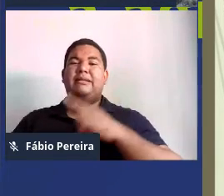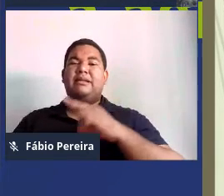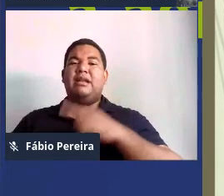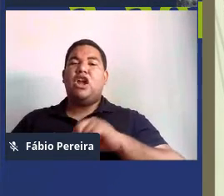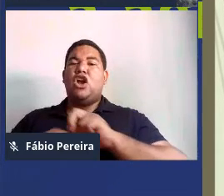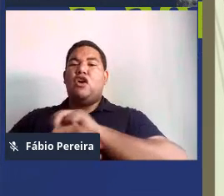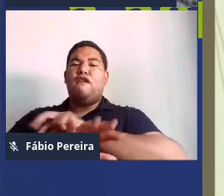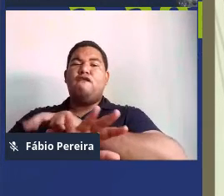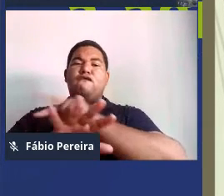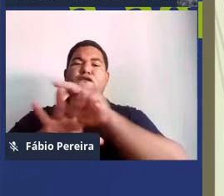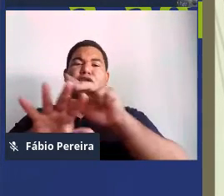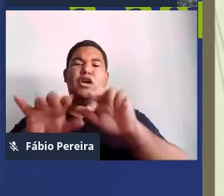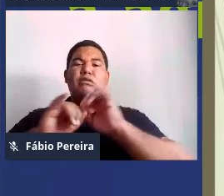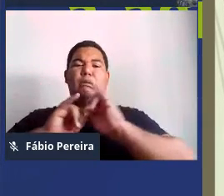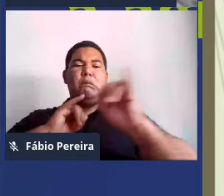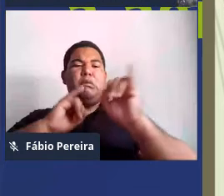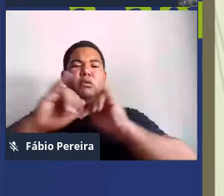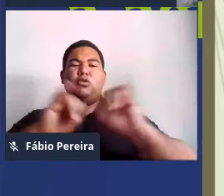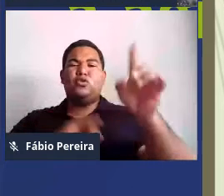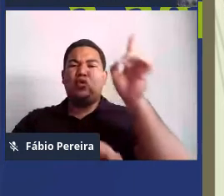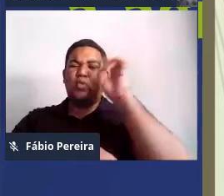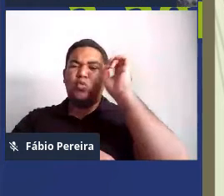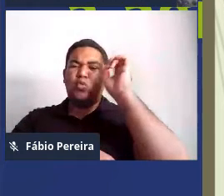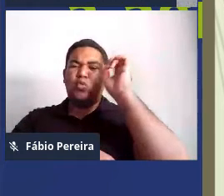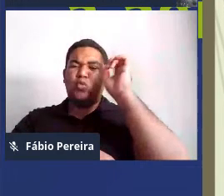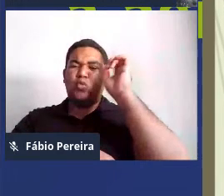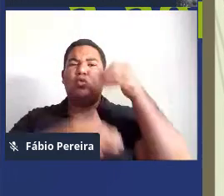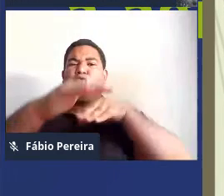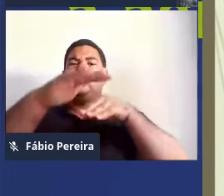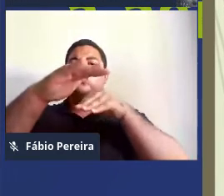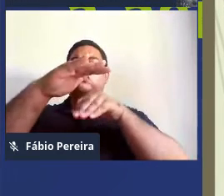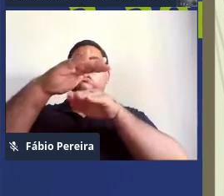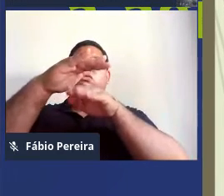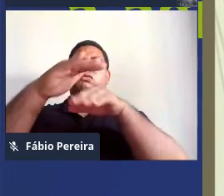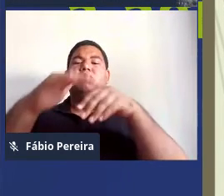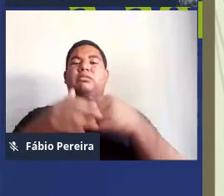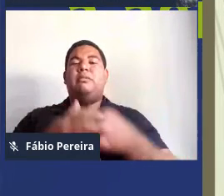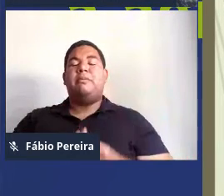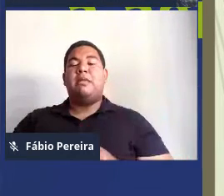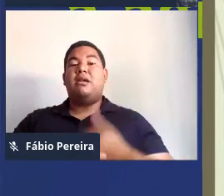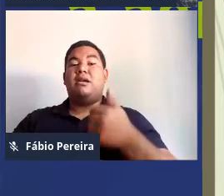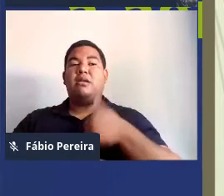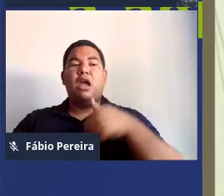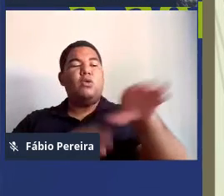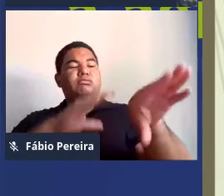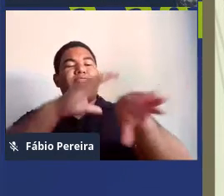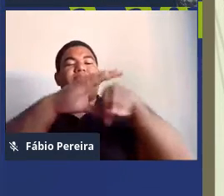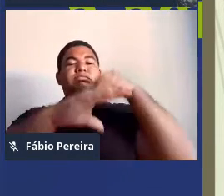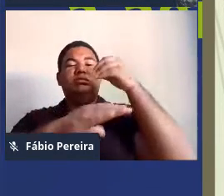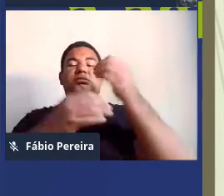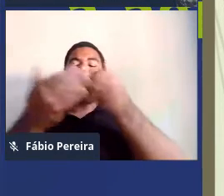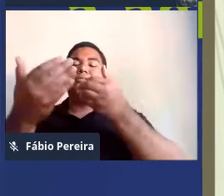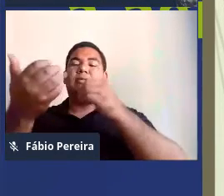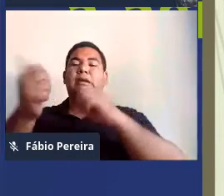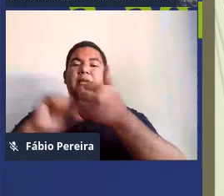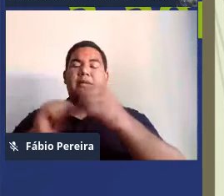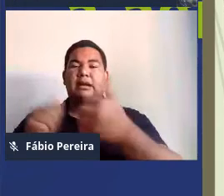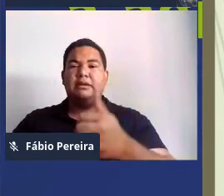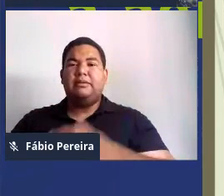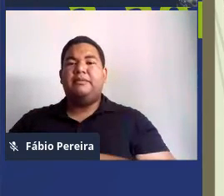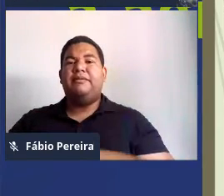aumentando dia após dia, e são elas que eu vou recrutar para a minha análise. Então, lá, eu tenho